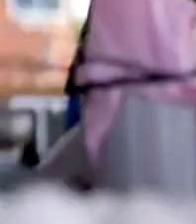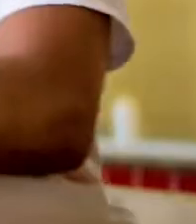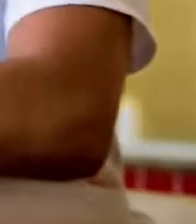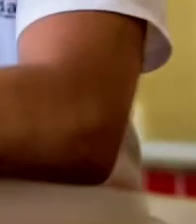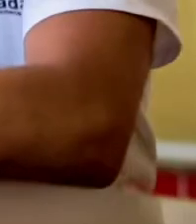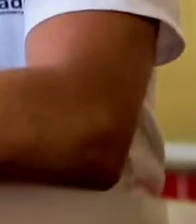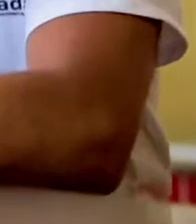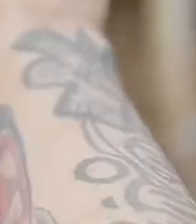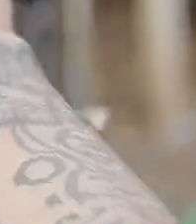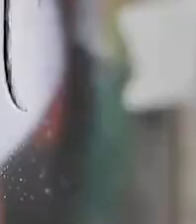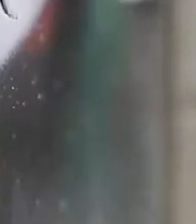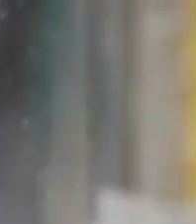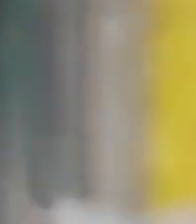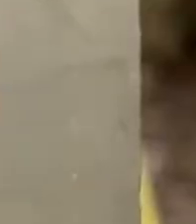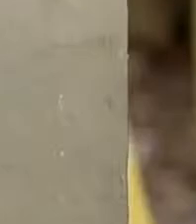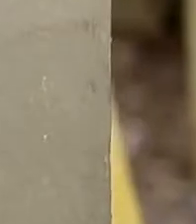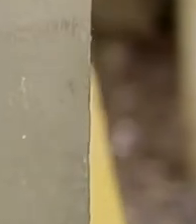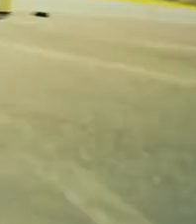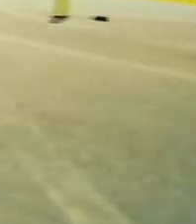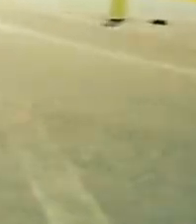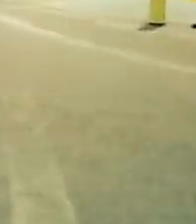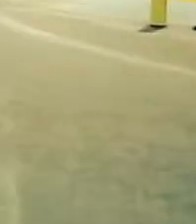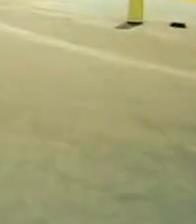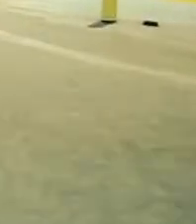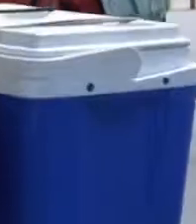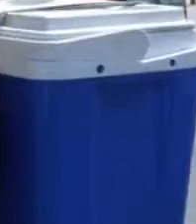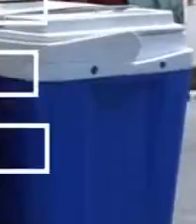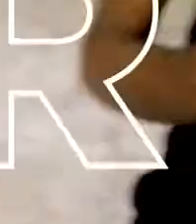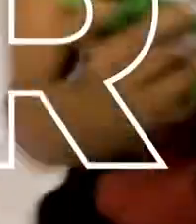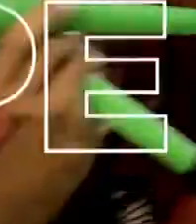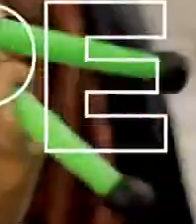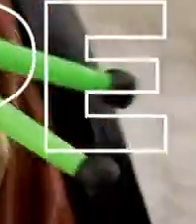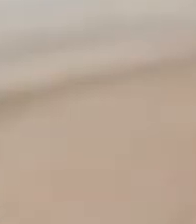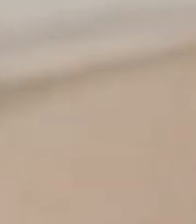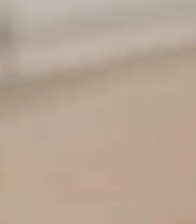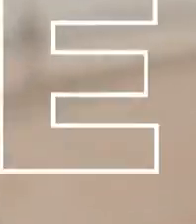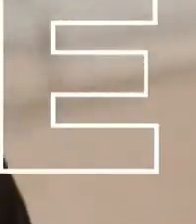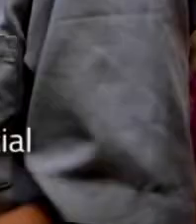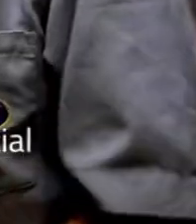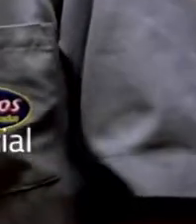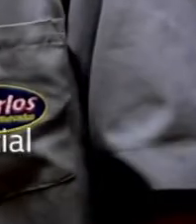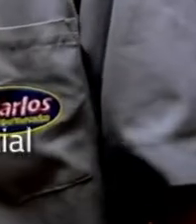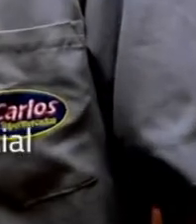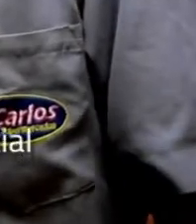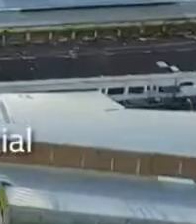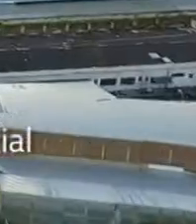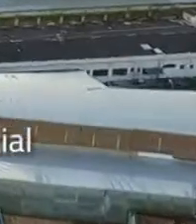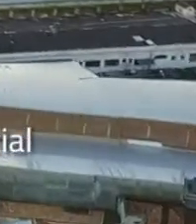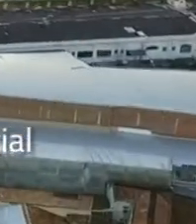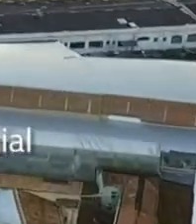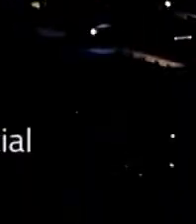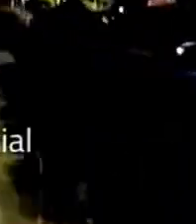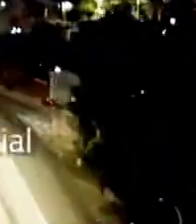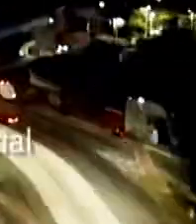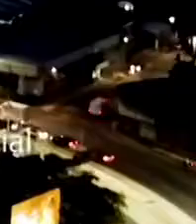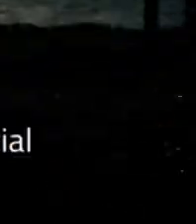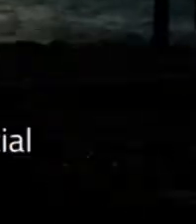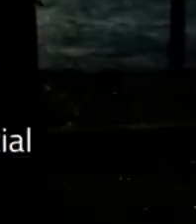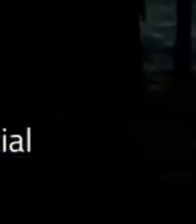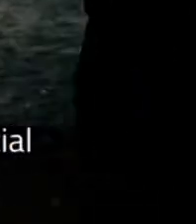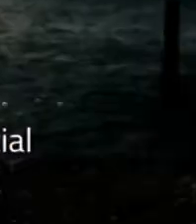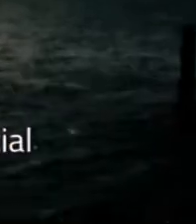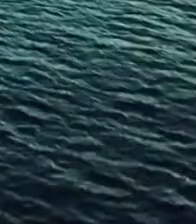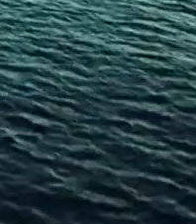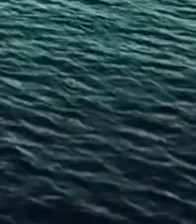Nós somos a Câmara. A Câmara de Vereadores e você. Opine, participe e acesse nossas redes sociais. A cidade precisa da